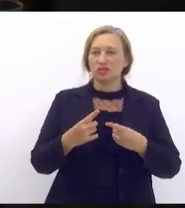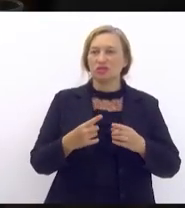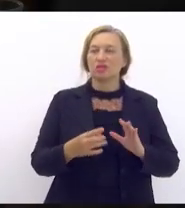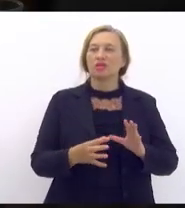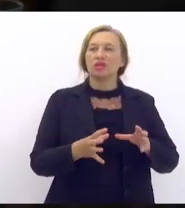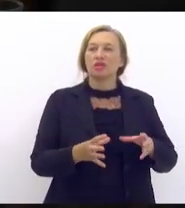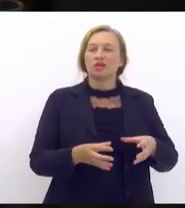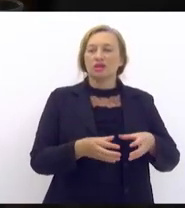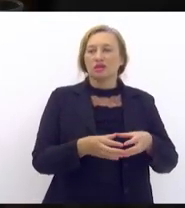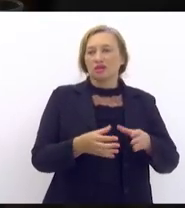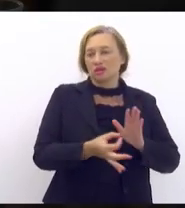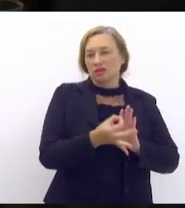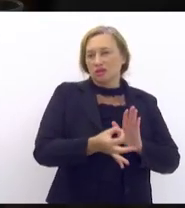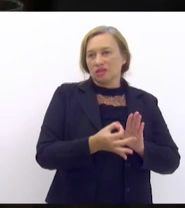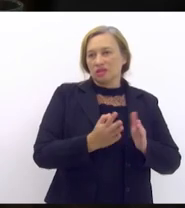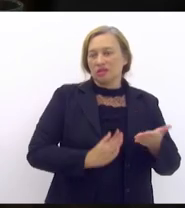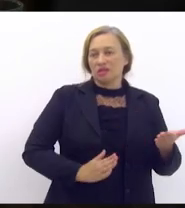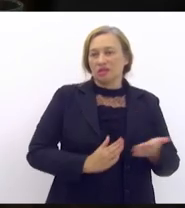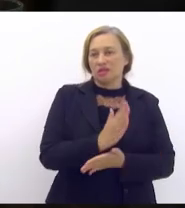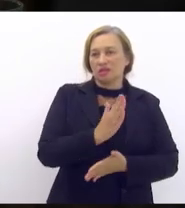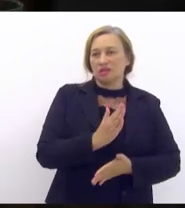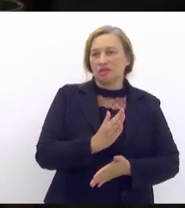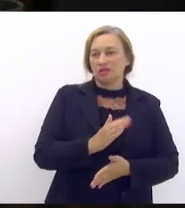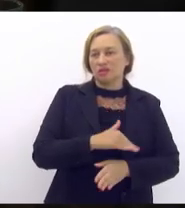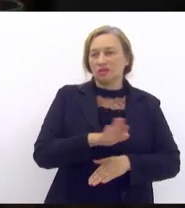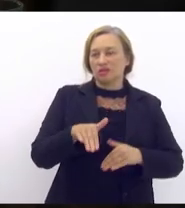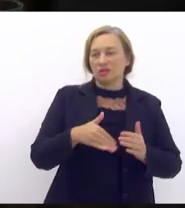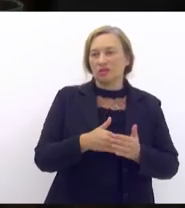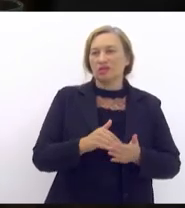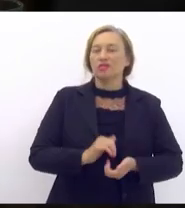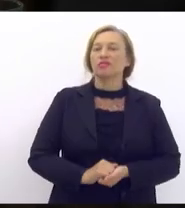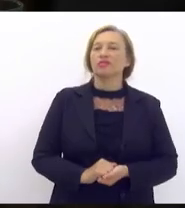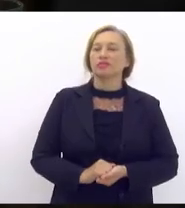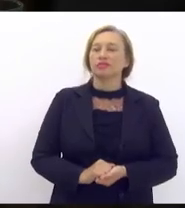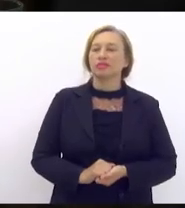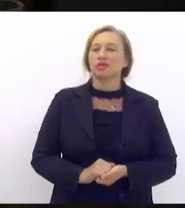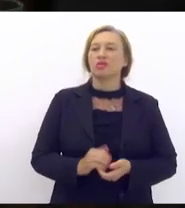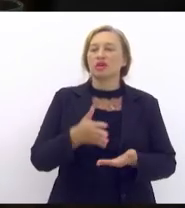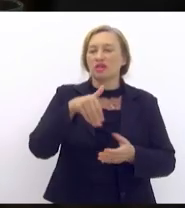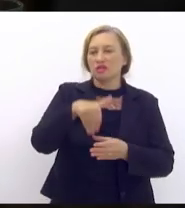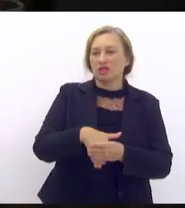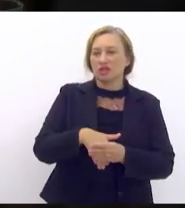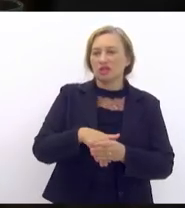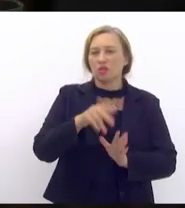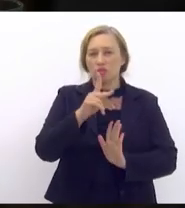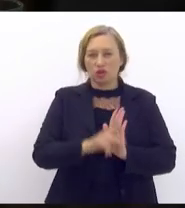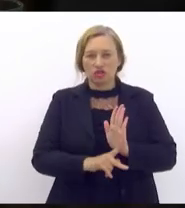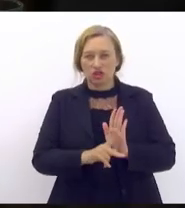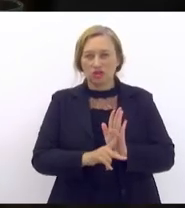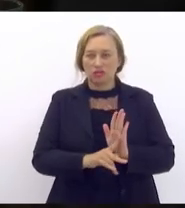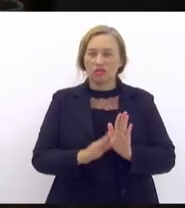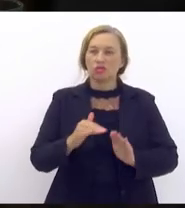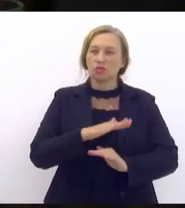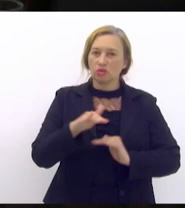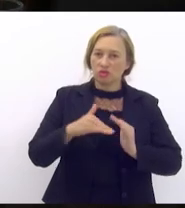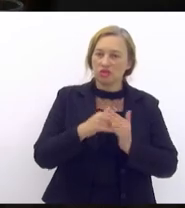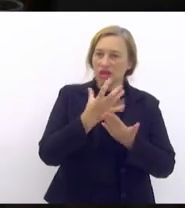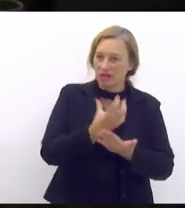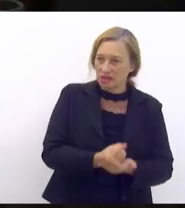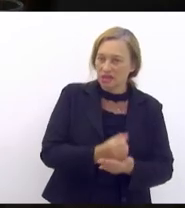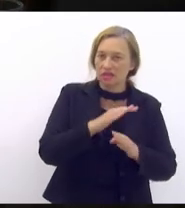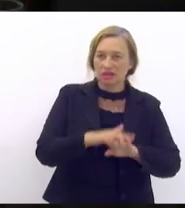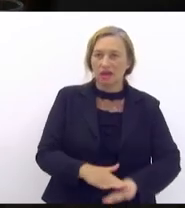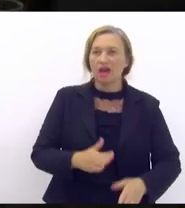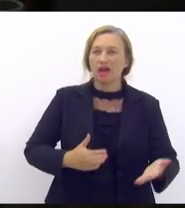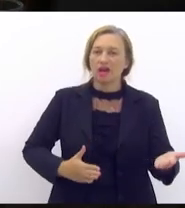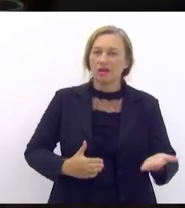CCJ. Senhores que aprovam, permaneçam como estão. Aprovado. Em votação, o projeto assim emendado. Senhores que aprovam, permaneçam